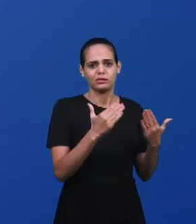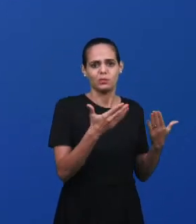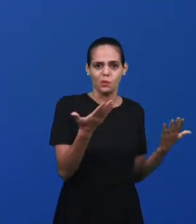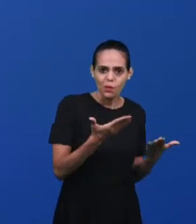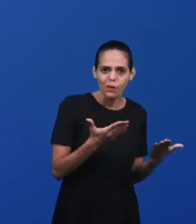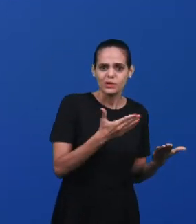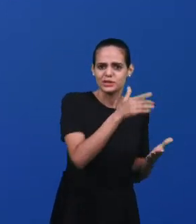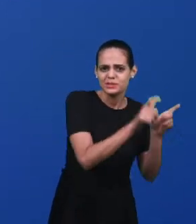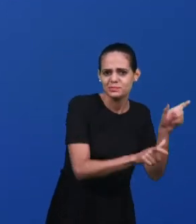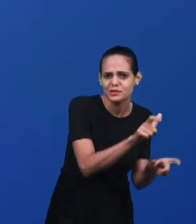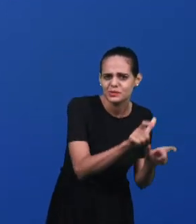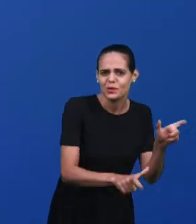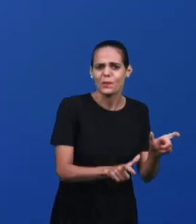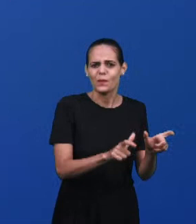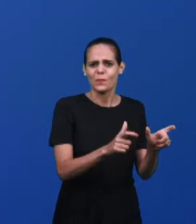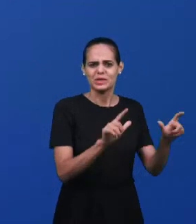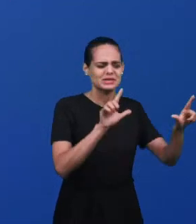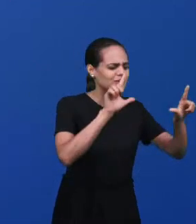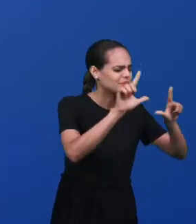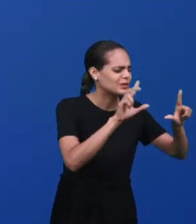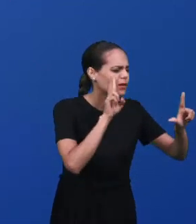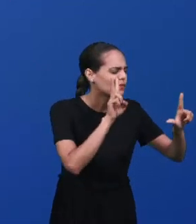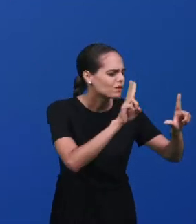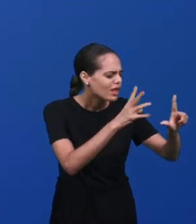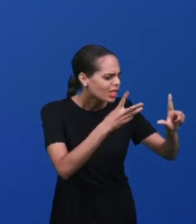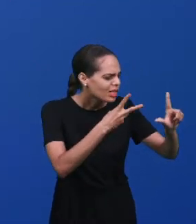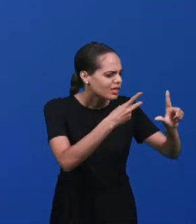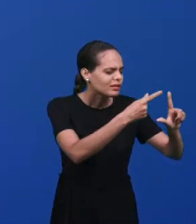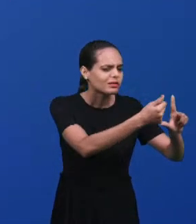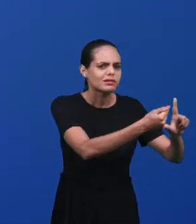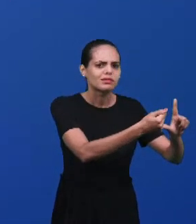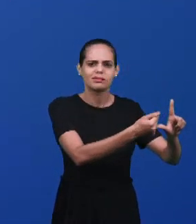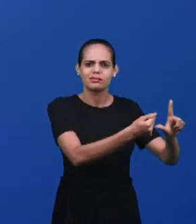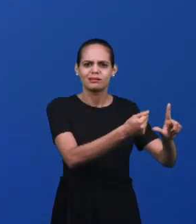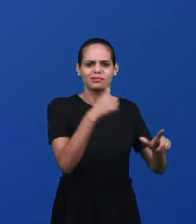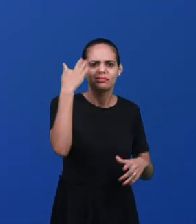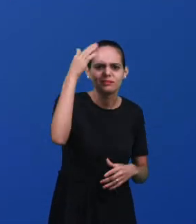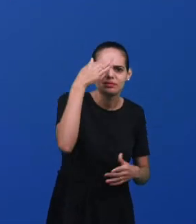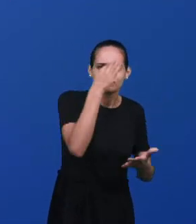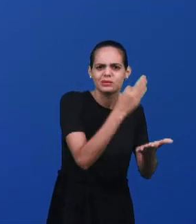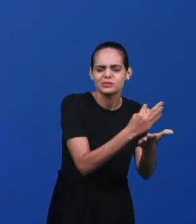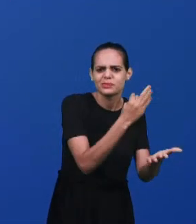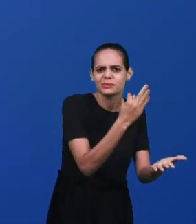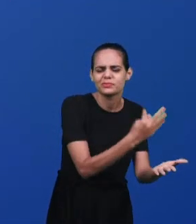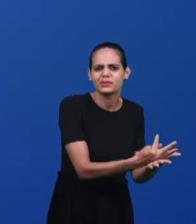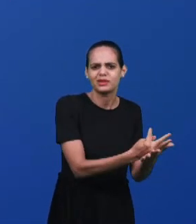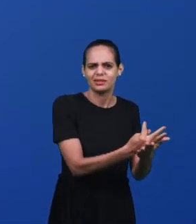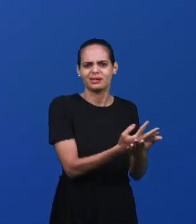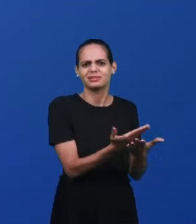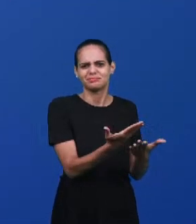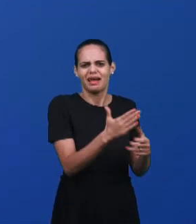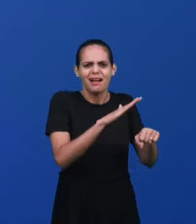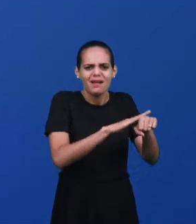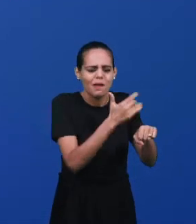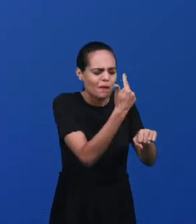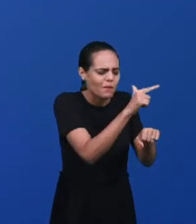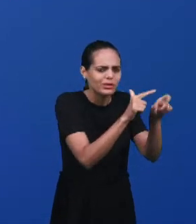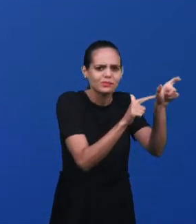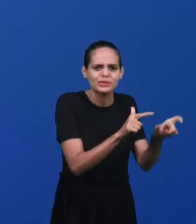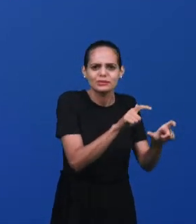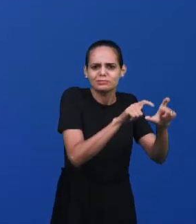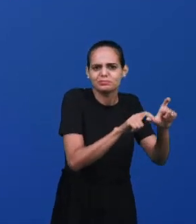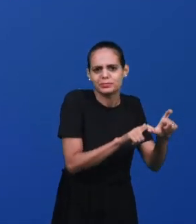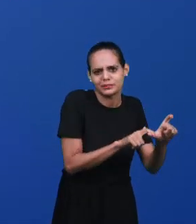nas suas tristezas, nas suas angústias, na filosofia, na teologia, mas ele não quer enxergar a luz que vem